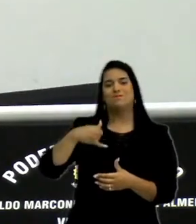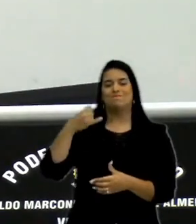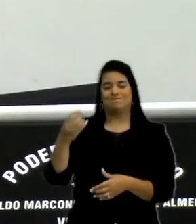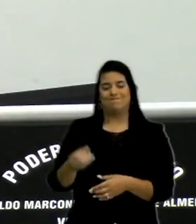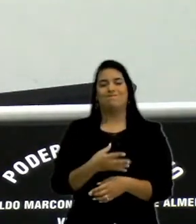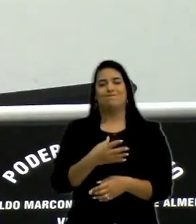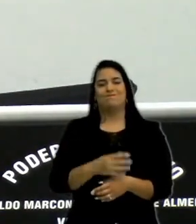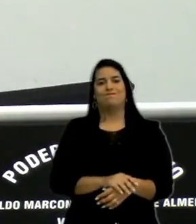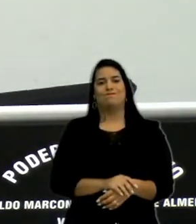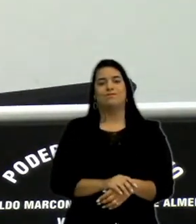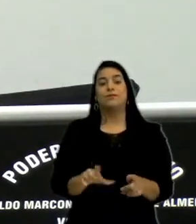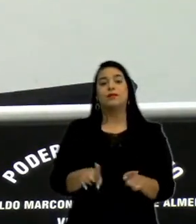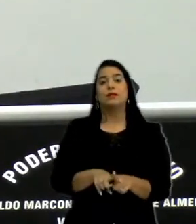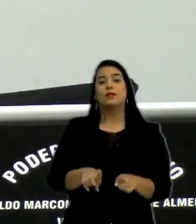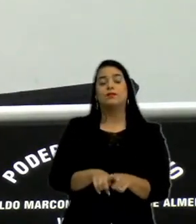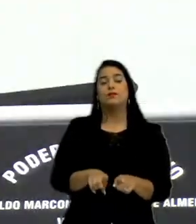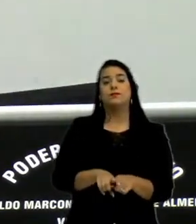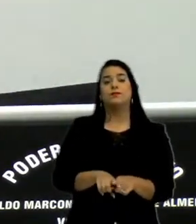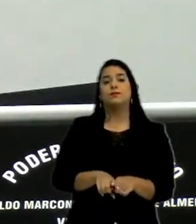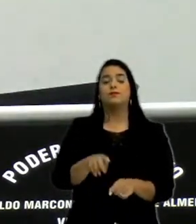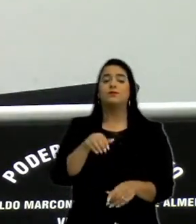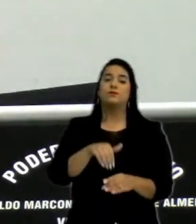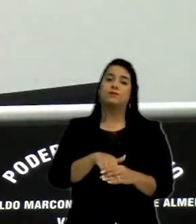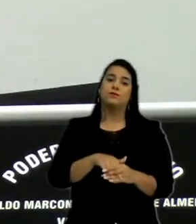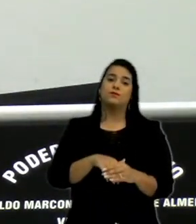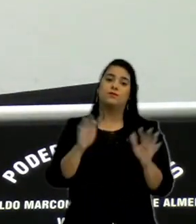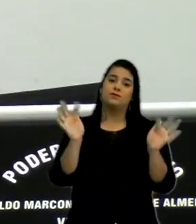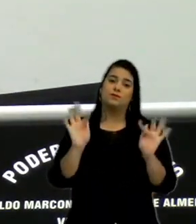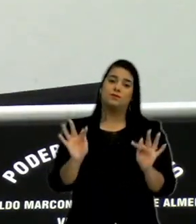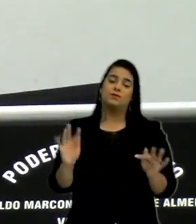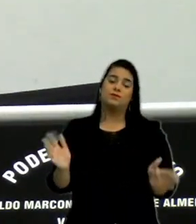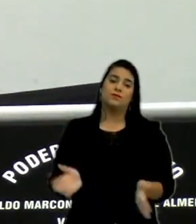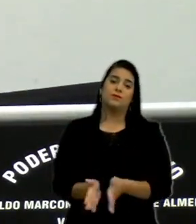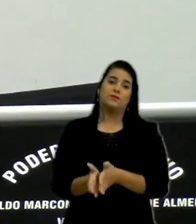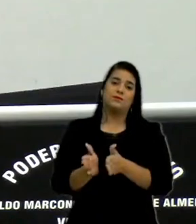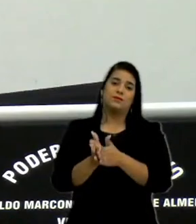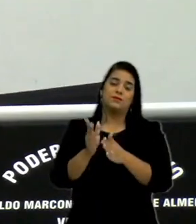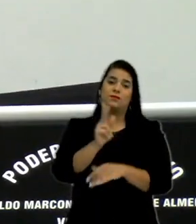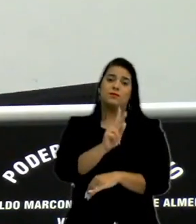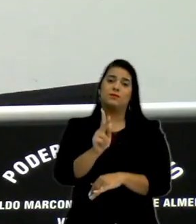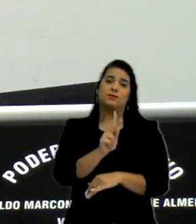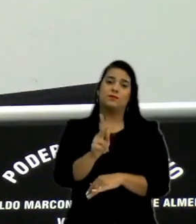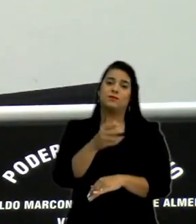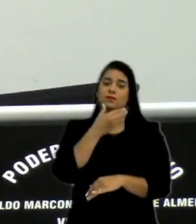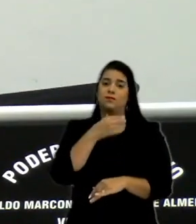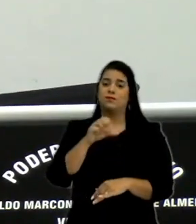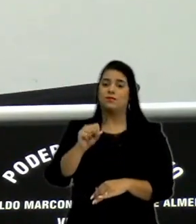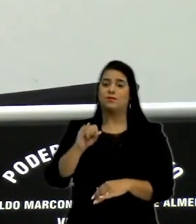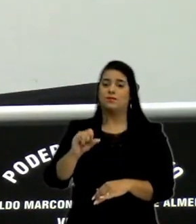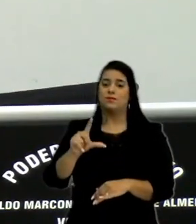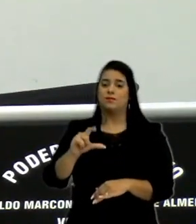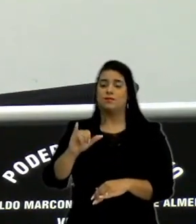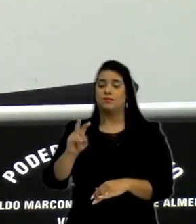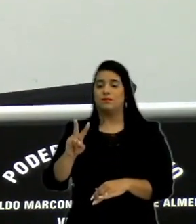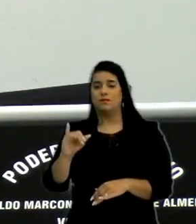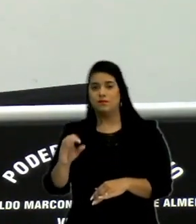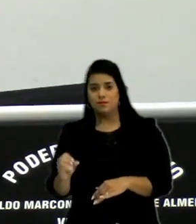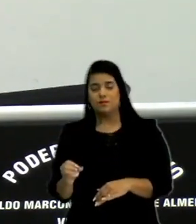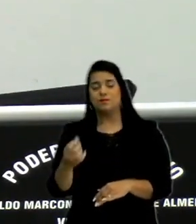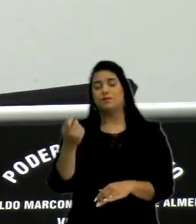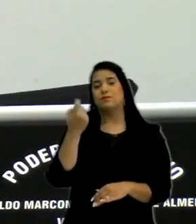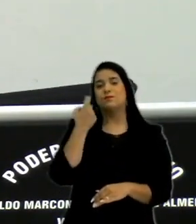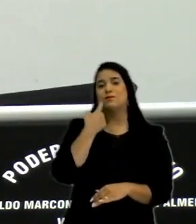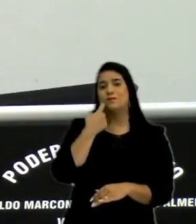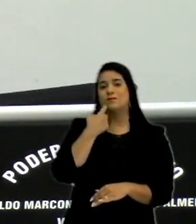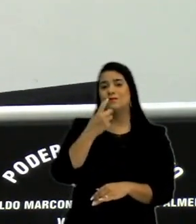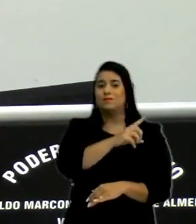nova. E também quero dar um voto de felicitação para o professor Silvio, que na próxima